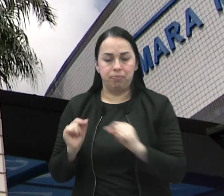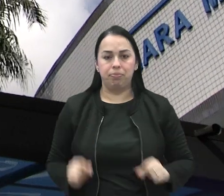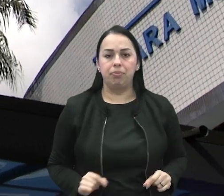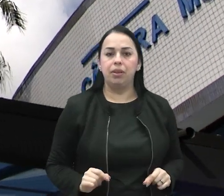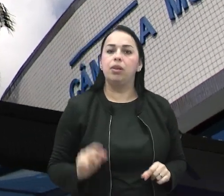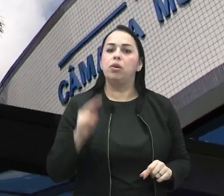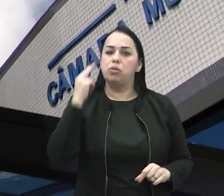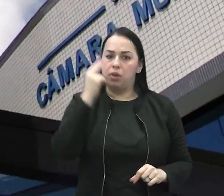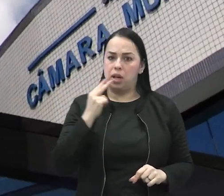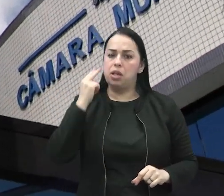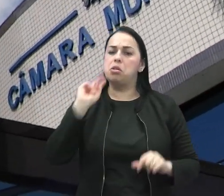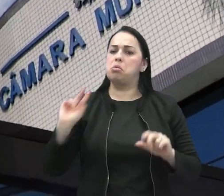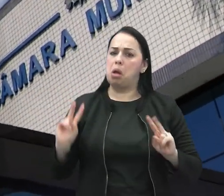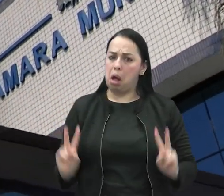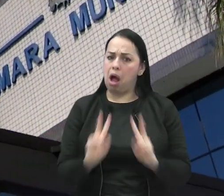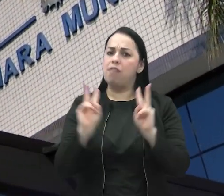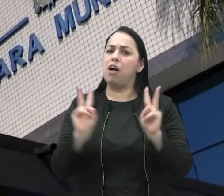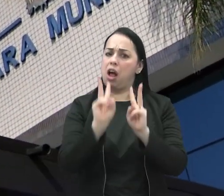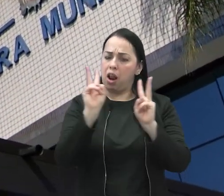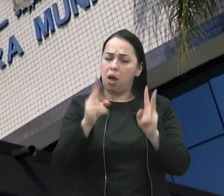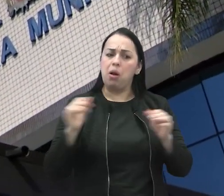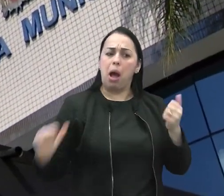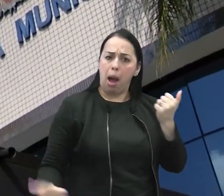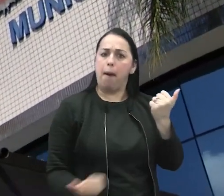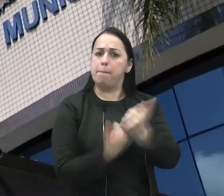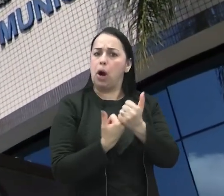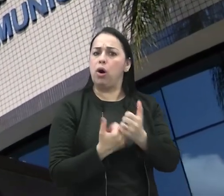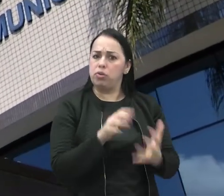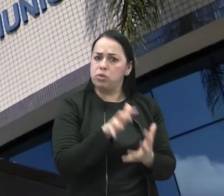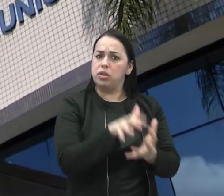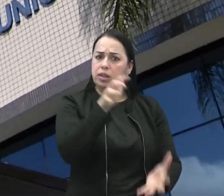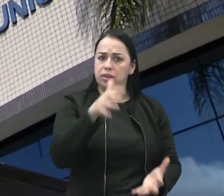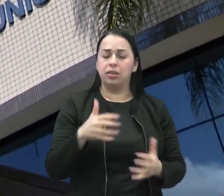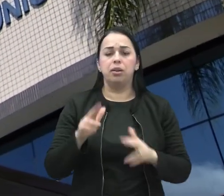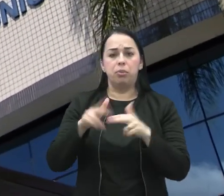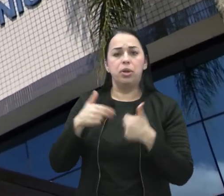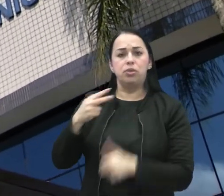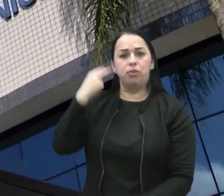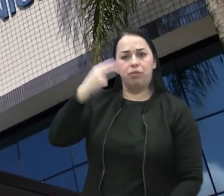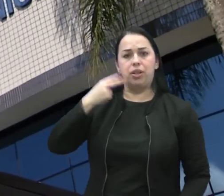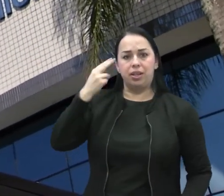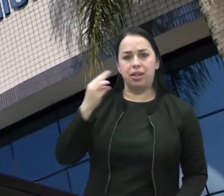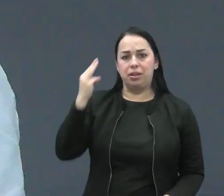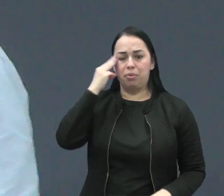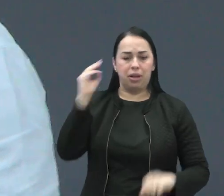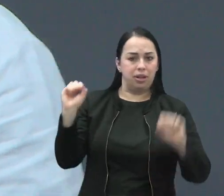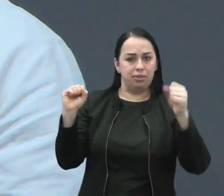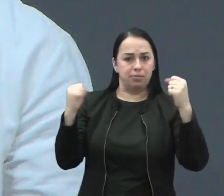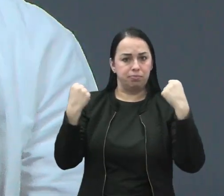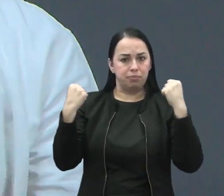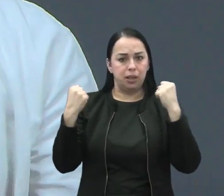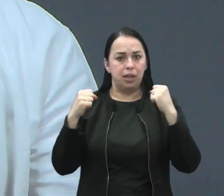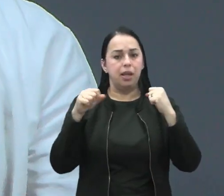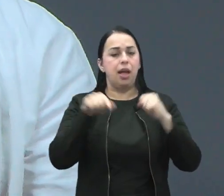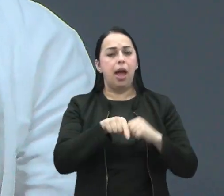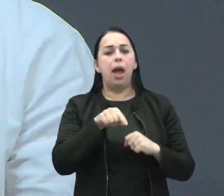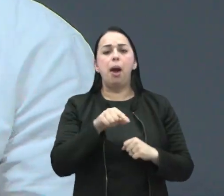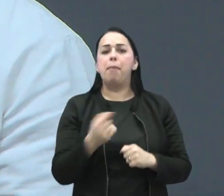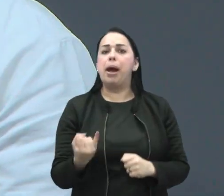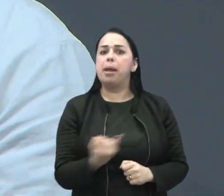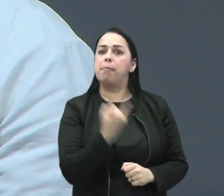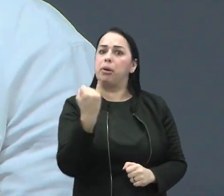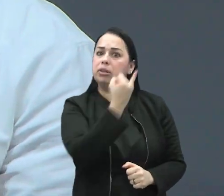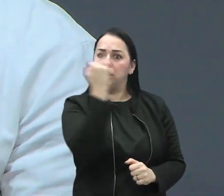A Câmara Municipal valoriza iniciativas que proponham políticas públicas de apoio aos idosos. Para o vereador Marcão